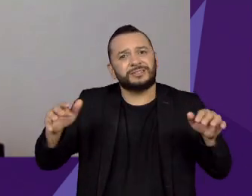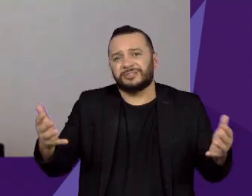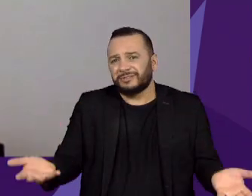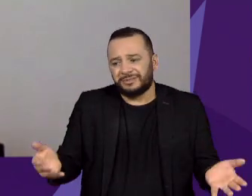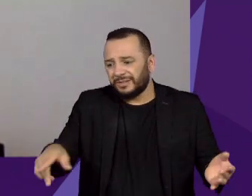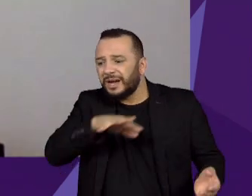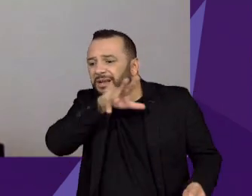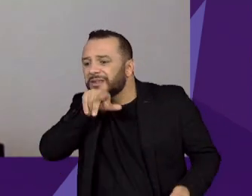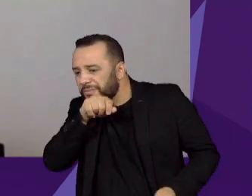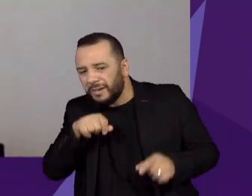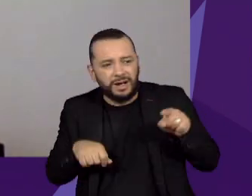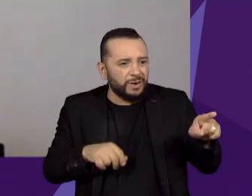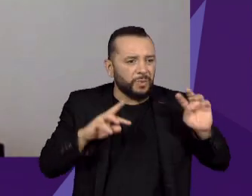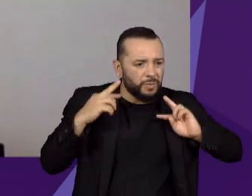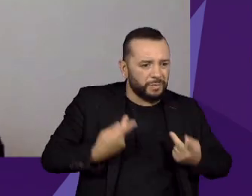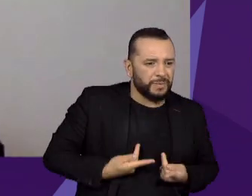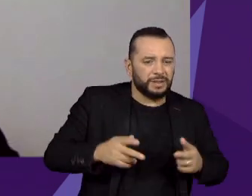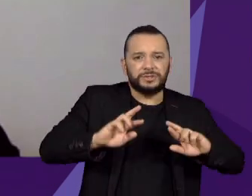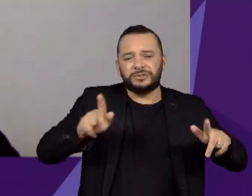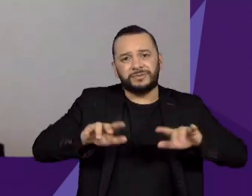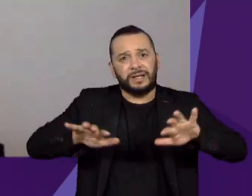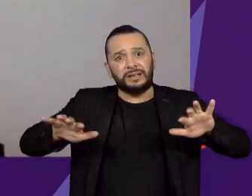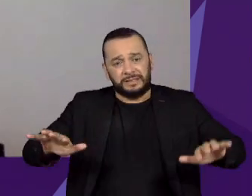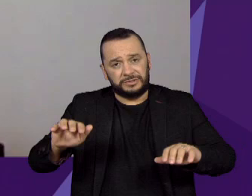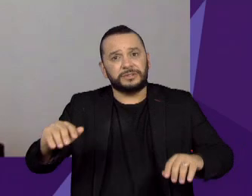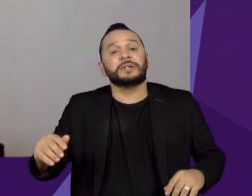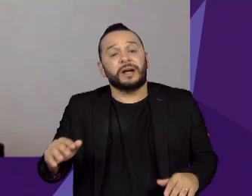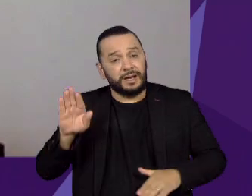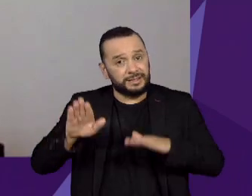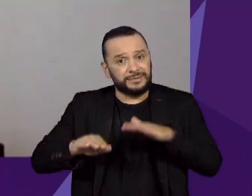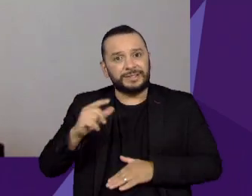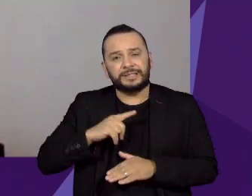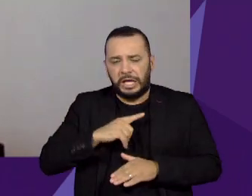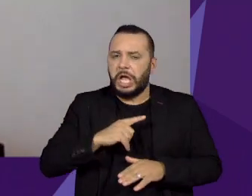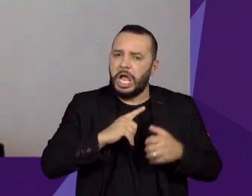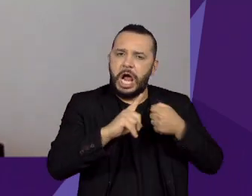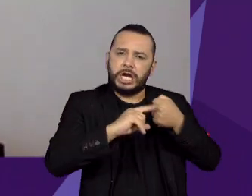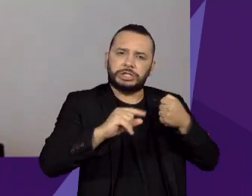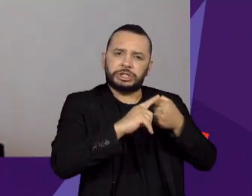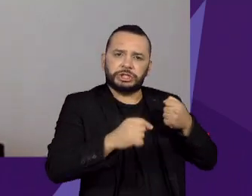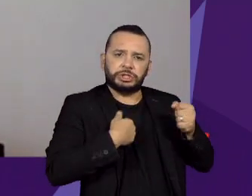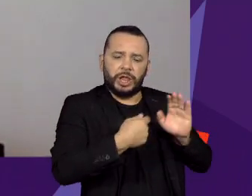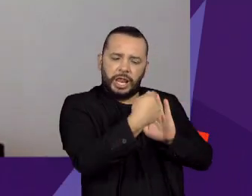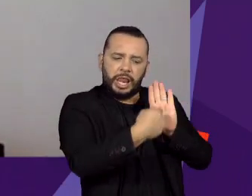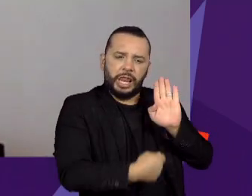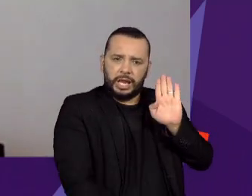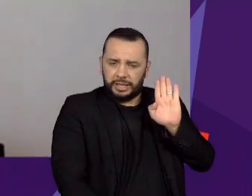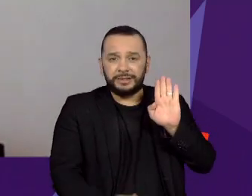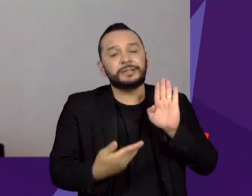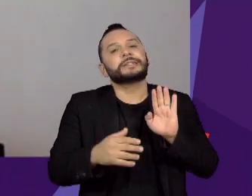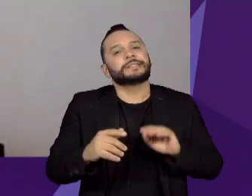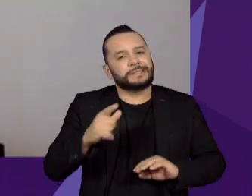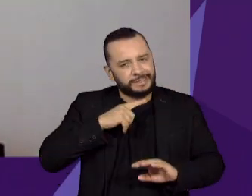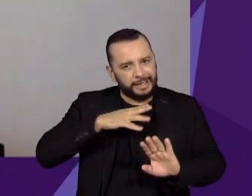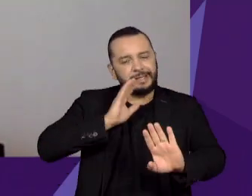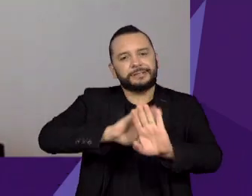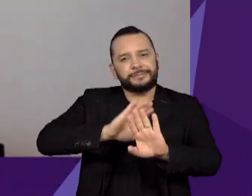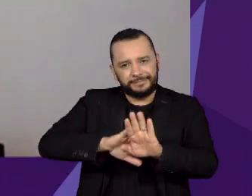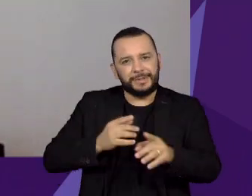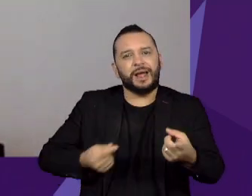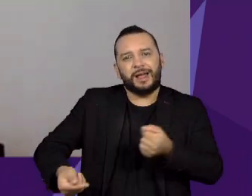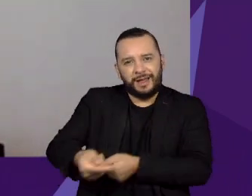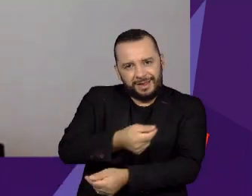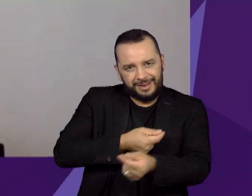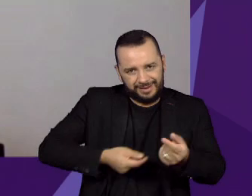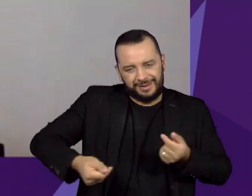eles se apropriam daquilo e falam, tem um artigo, e começa a torturar aquilo dali. E isso é um mercado muito grande também, porque quando você está